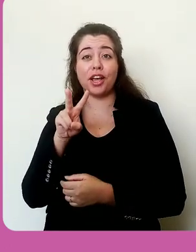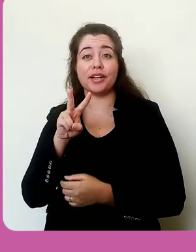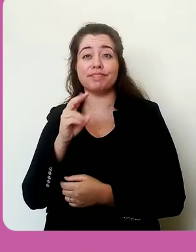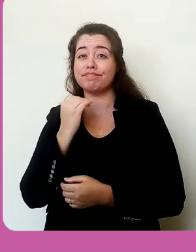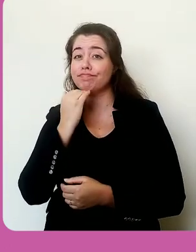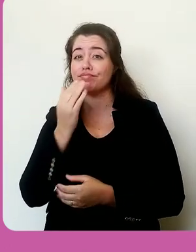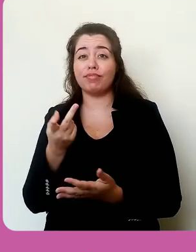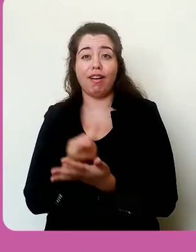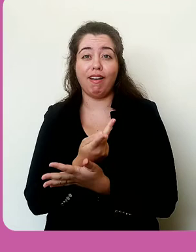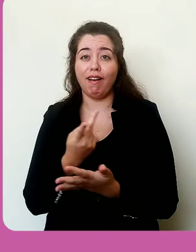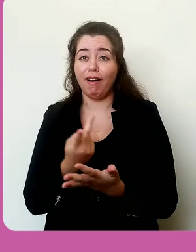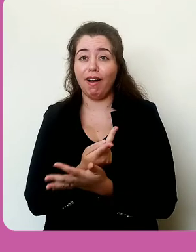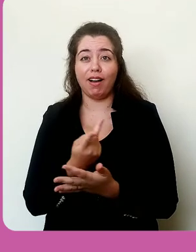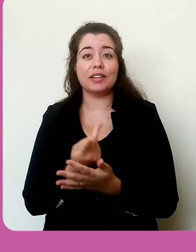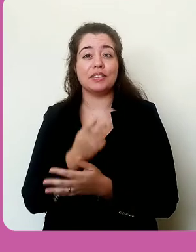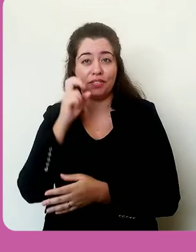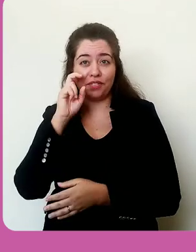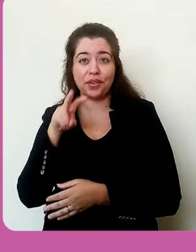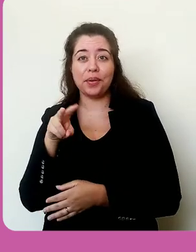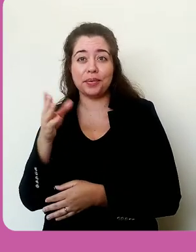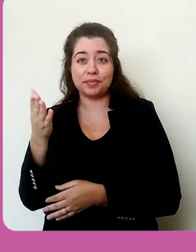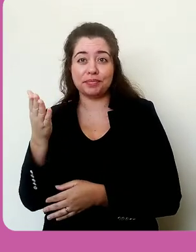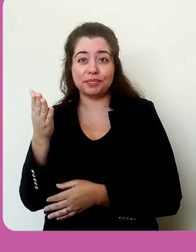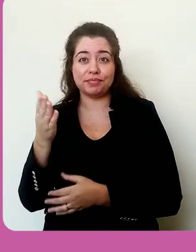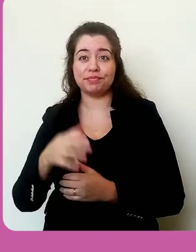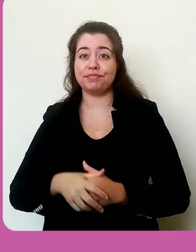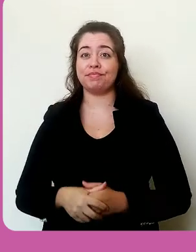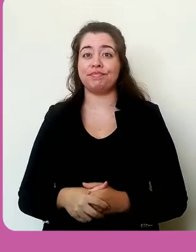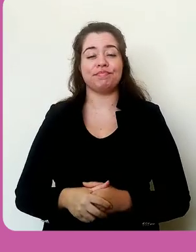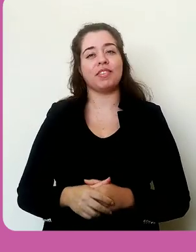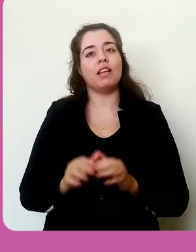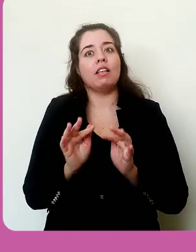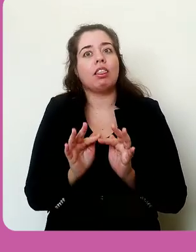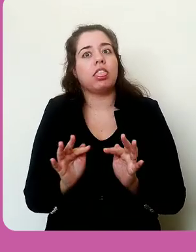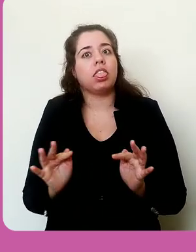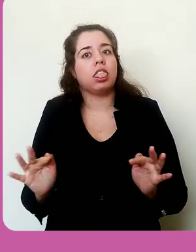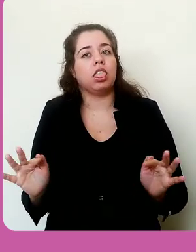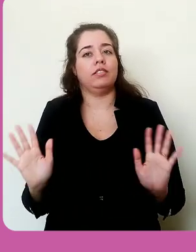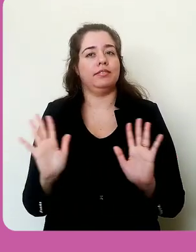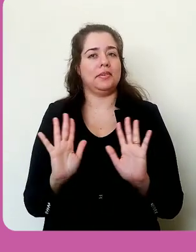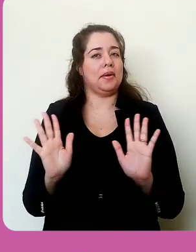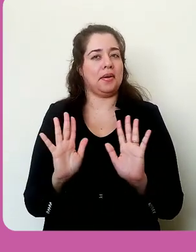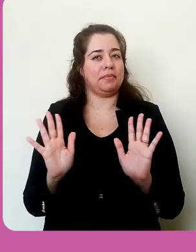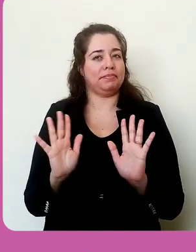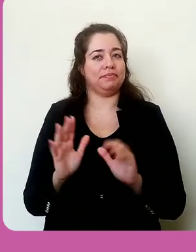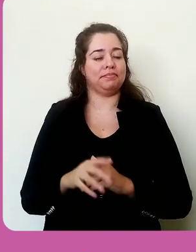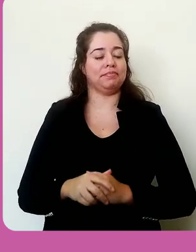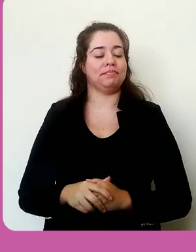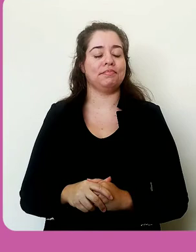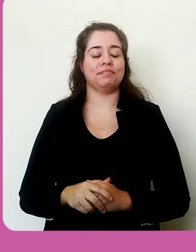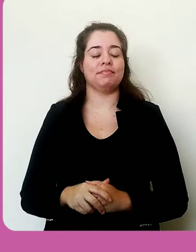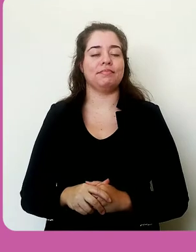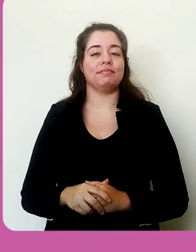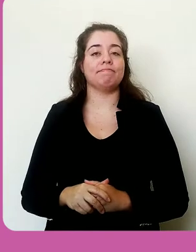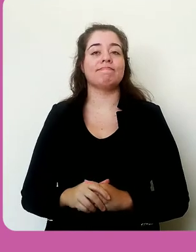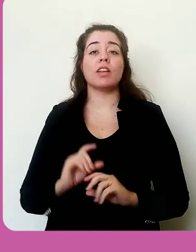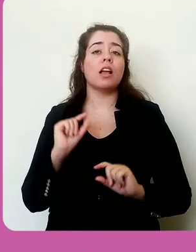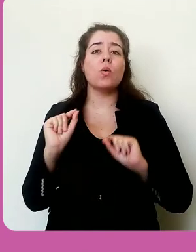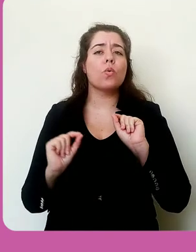aparece a informação. Realmente não é tão simples quanto a gente pensa. Bom, o nós devemos fazer, então?